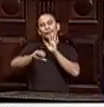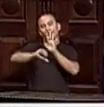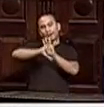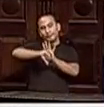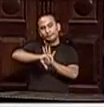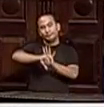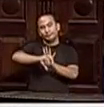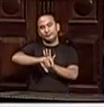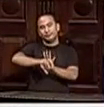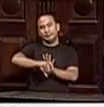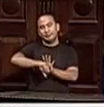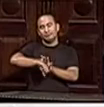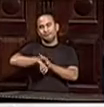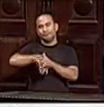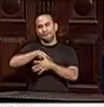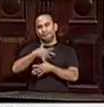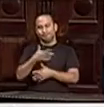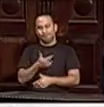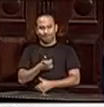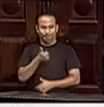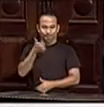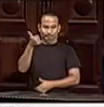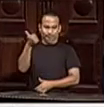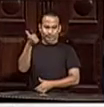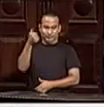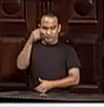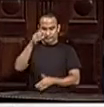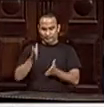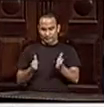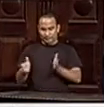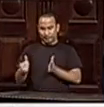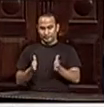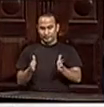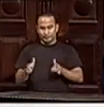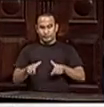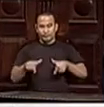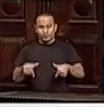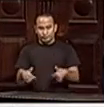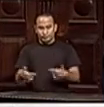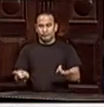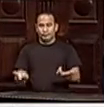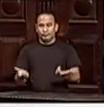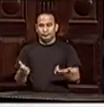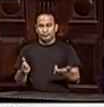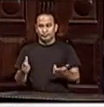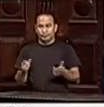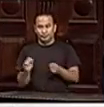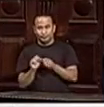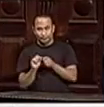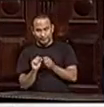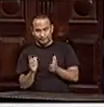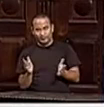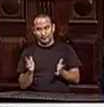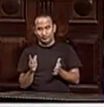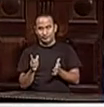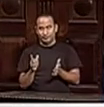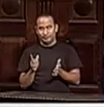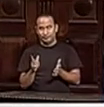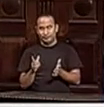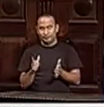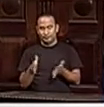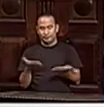inclusive se beneficiando do seu mandato para o exercício dessas práticas. Não tem discussão de